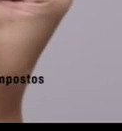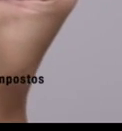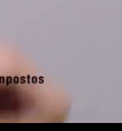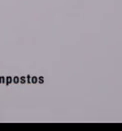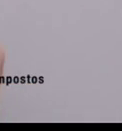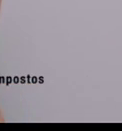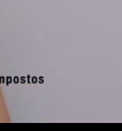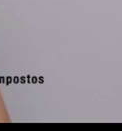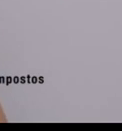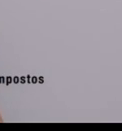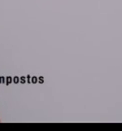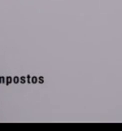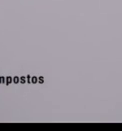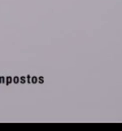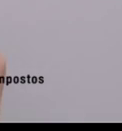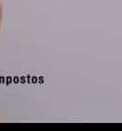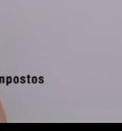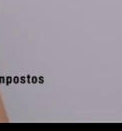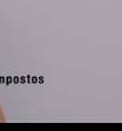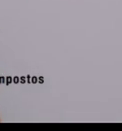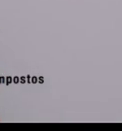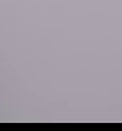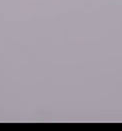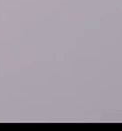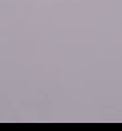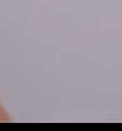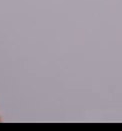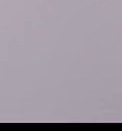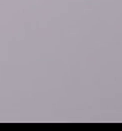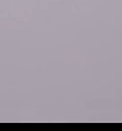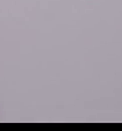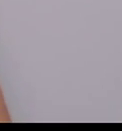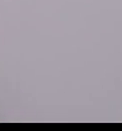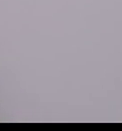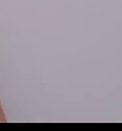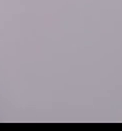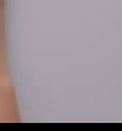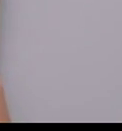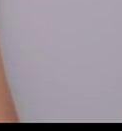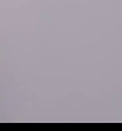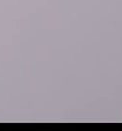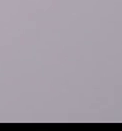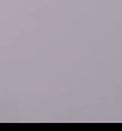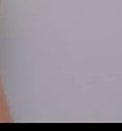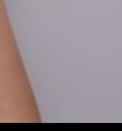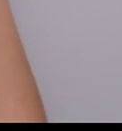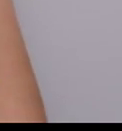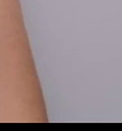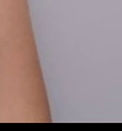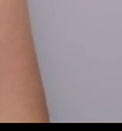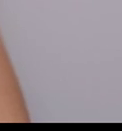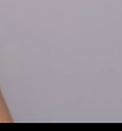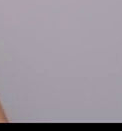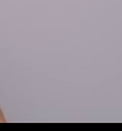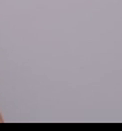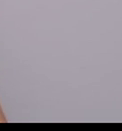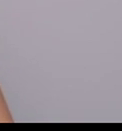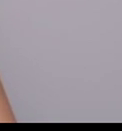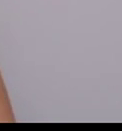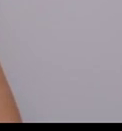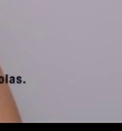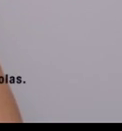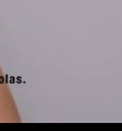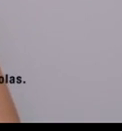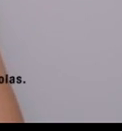a responsabilidade de usar o dinheiro que vem dos impostos para cuidar do dia a dia do seu município. Por exemplo, limpeza urbana,